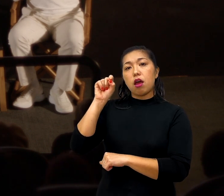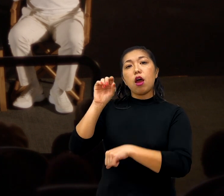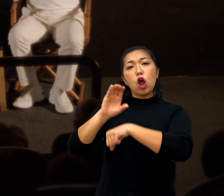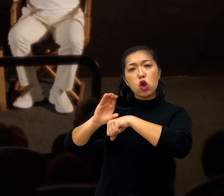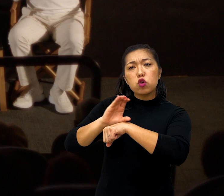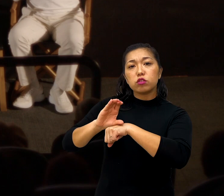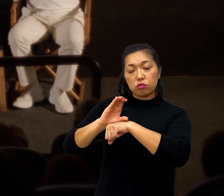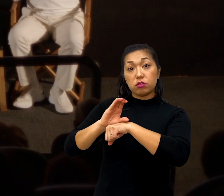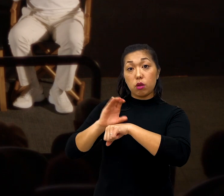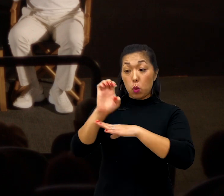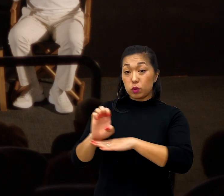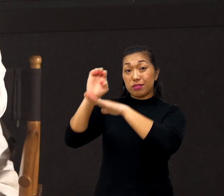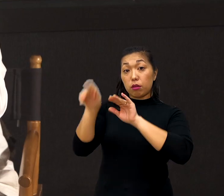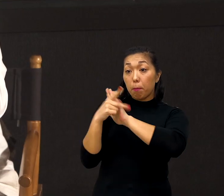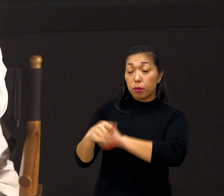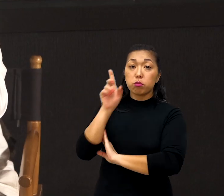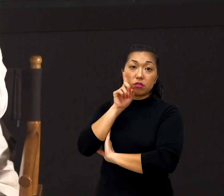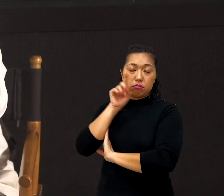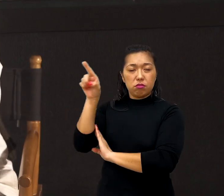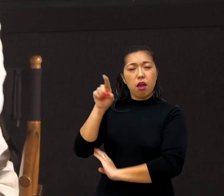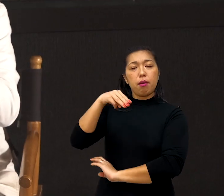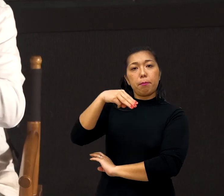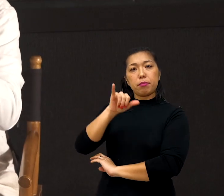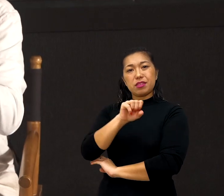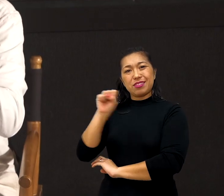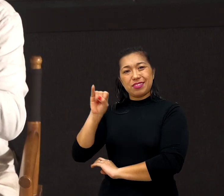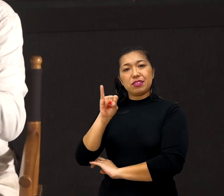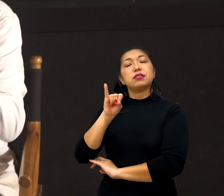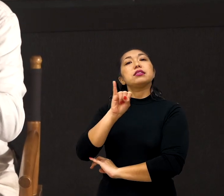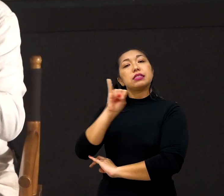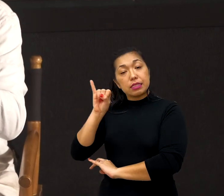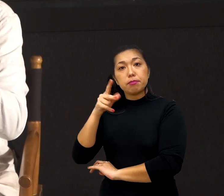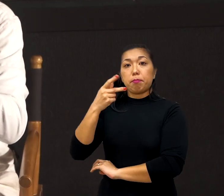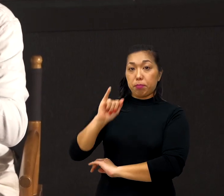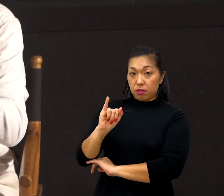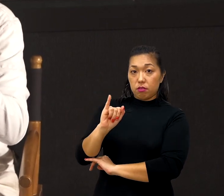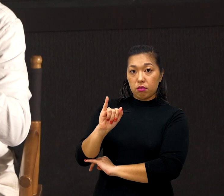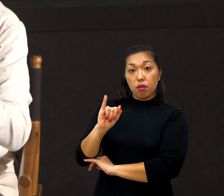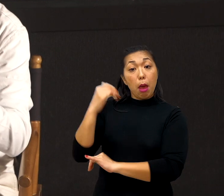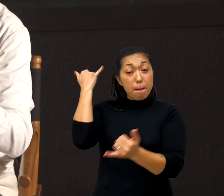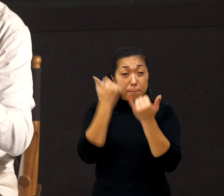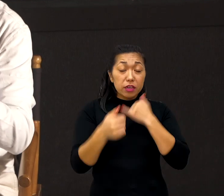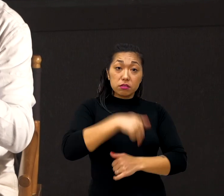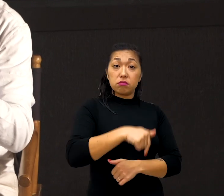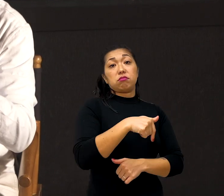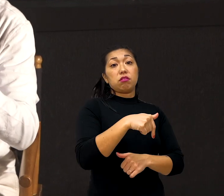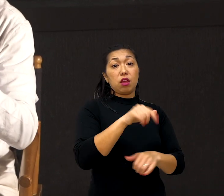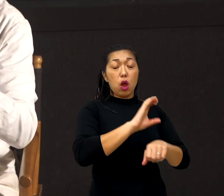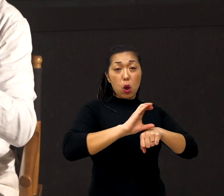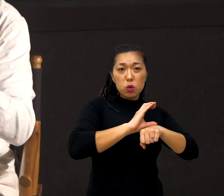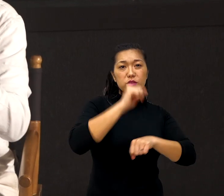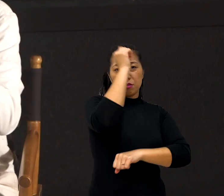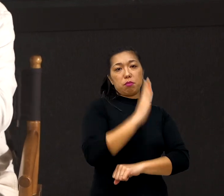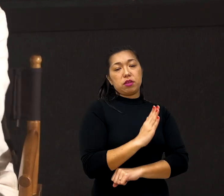de 1889, você não vai encontrar muita diferença da Constituição da República Federativa